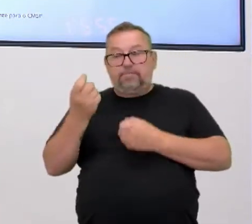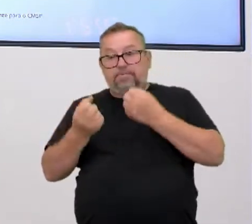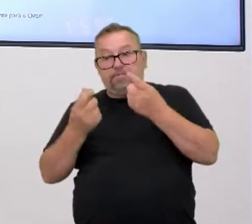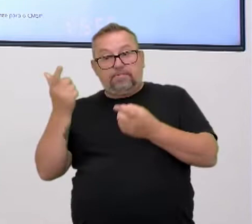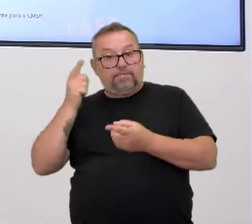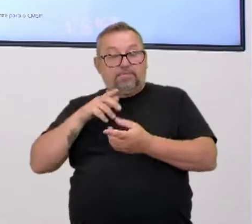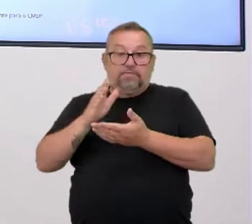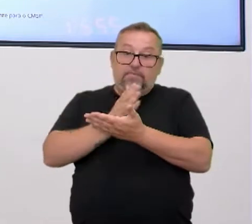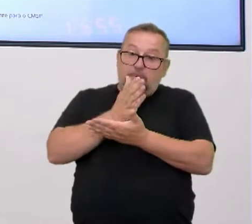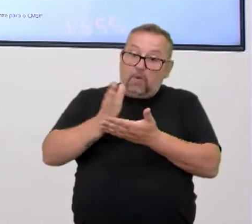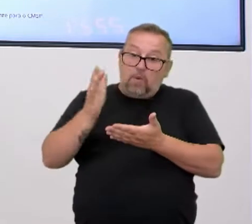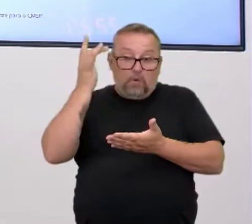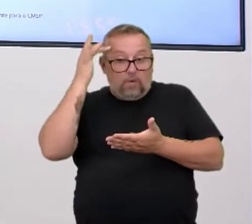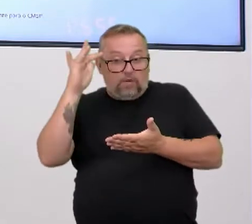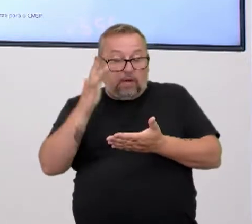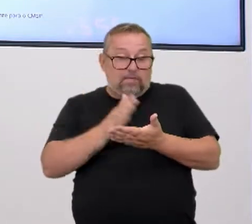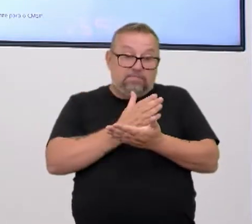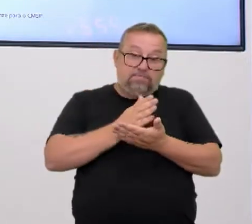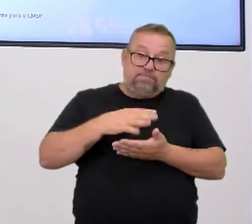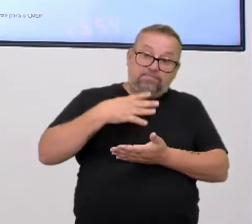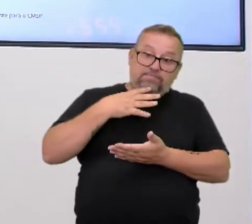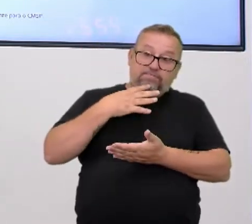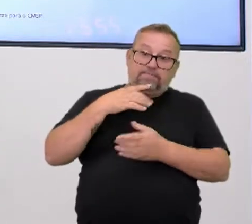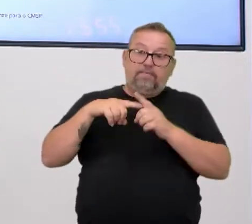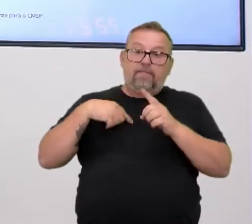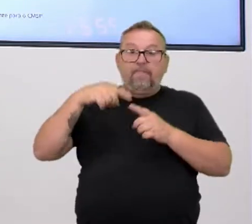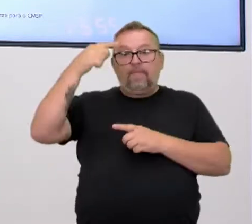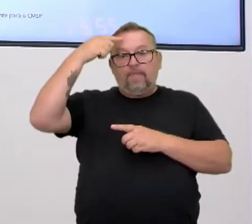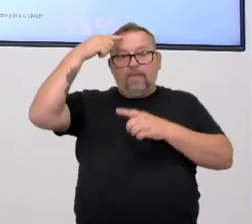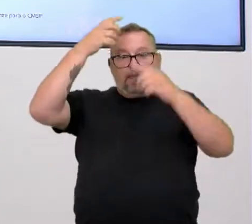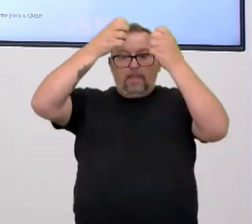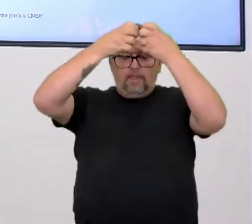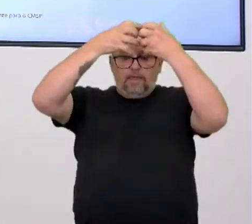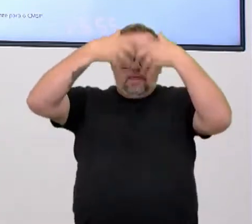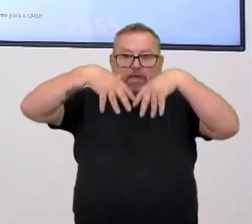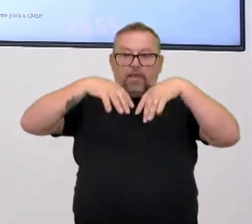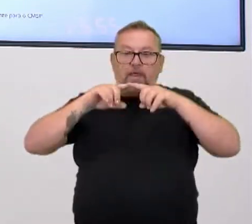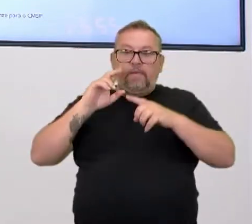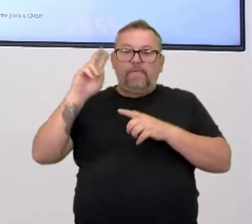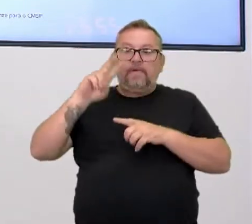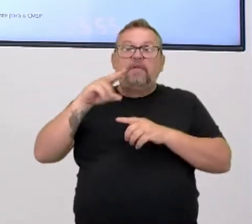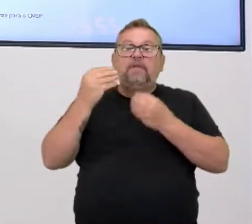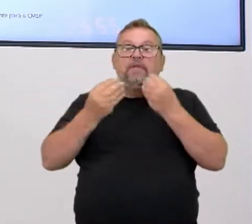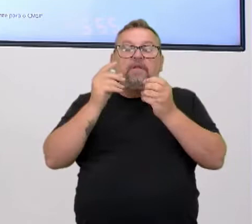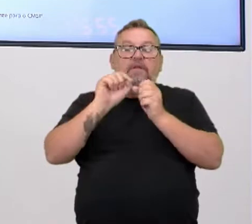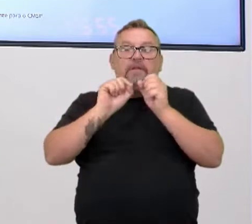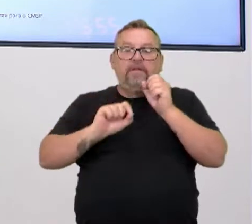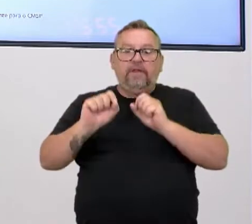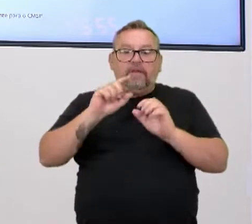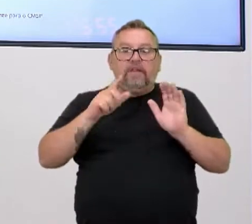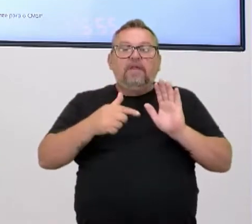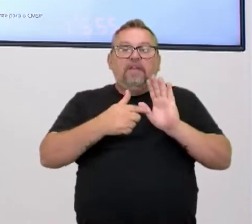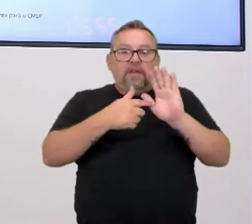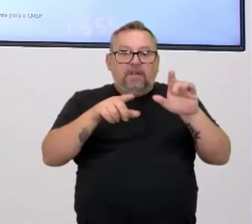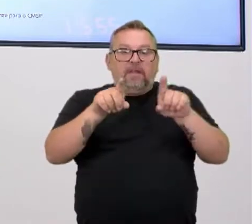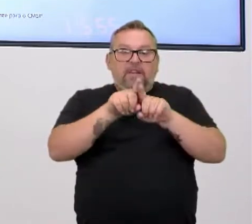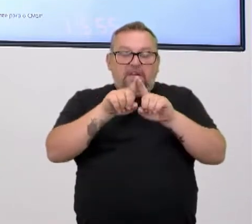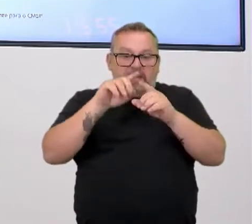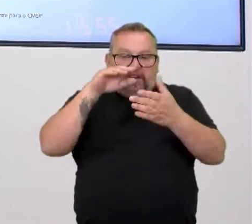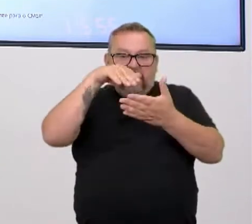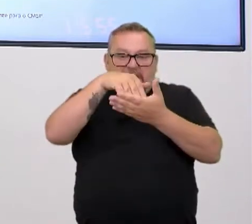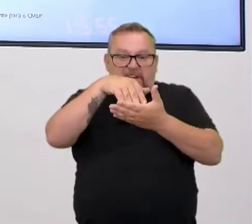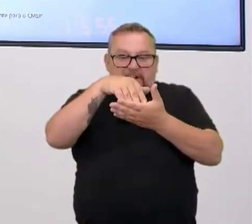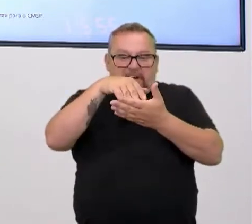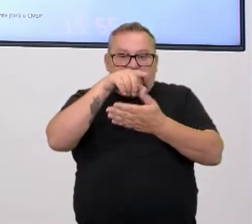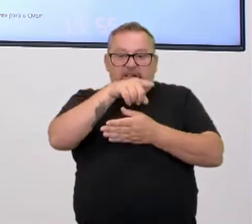a gente a fazer um mapa mental. Nós vamos fazer um mapa mental aí do nosso componente, para vocês verem como que ficou. E aí no final o Agora é